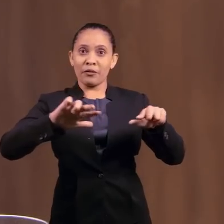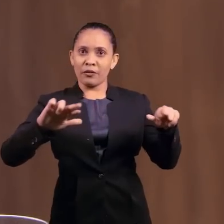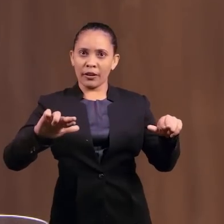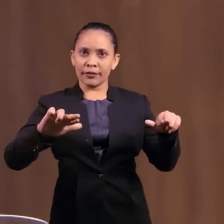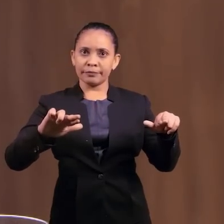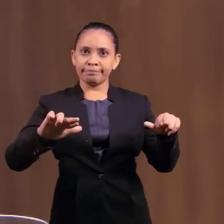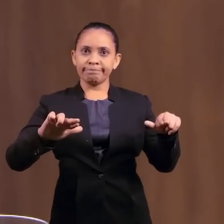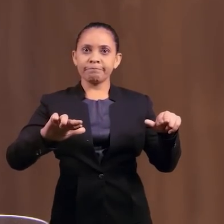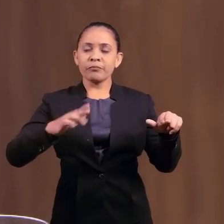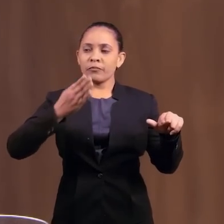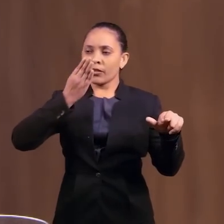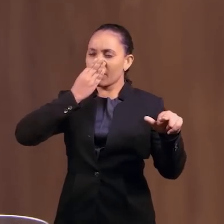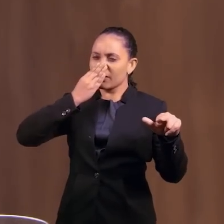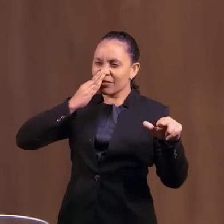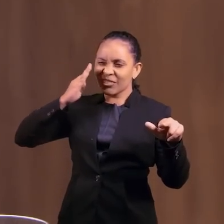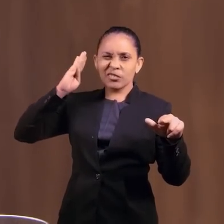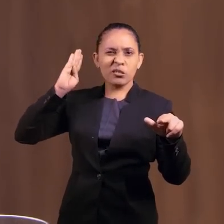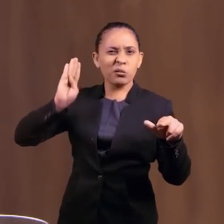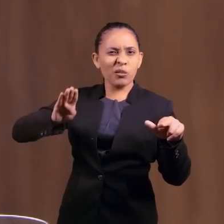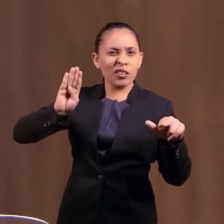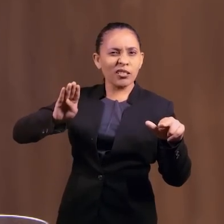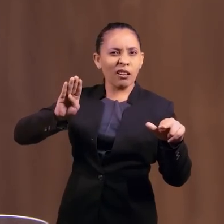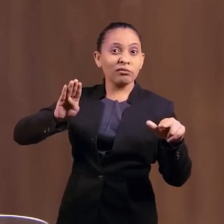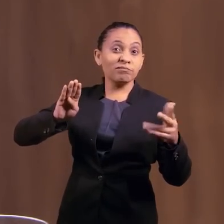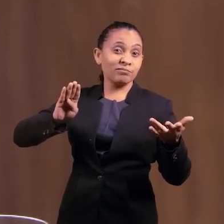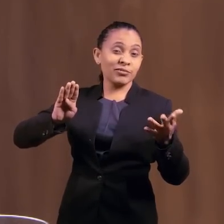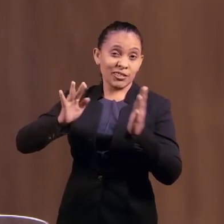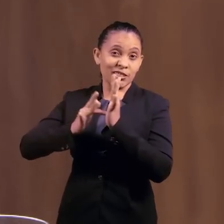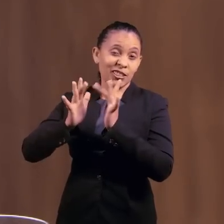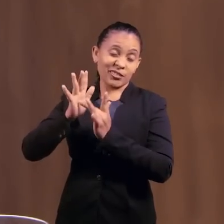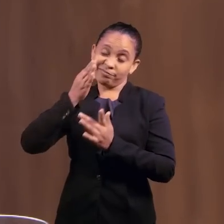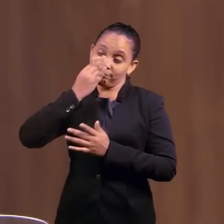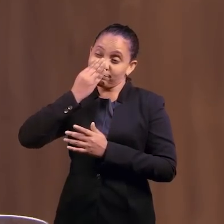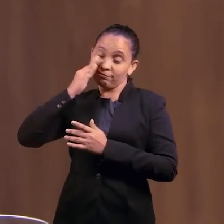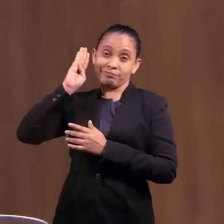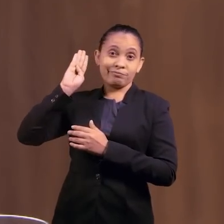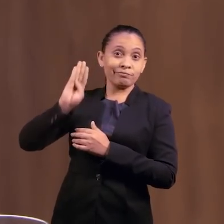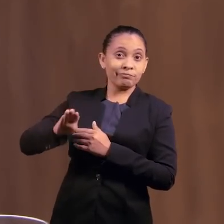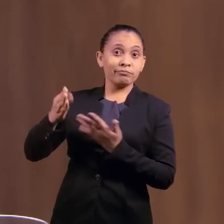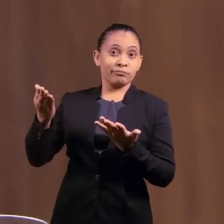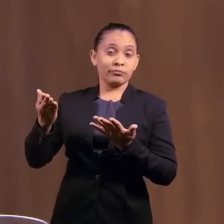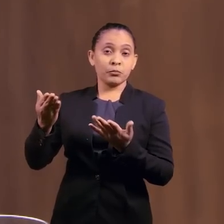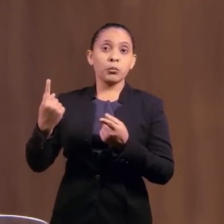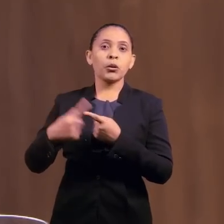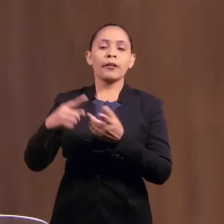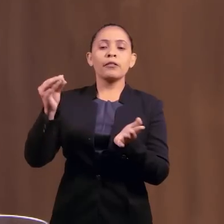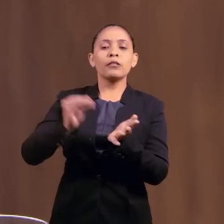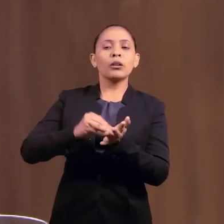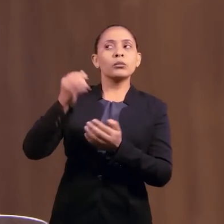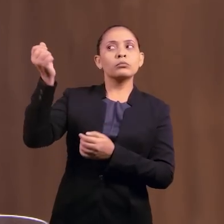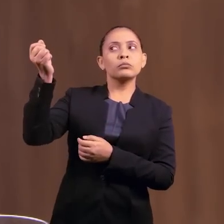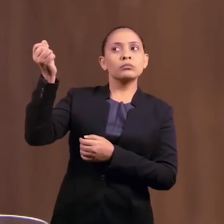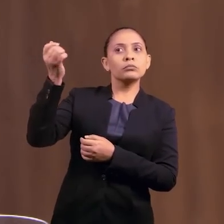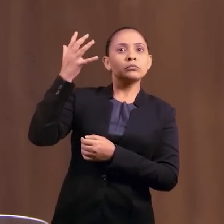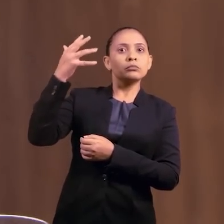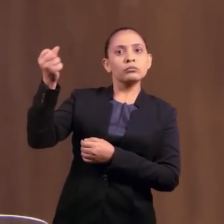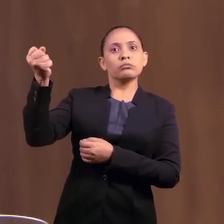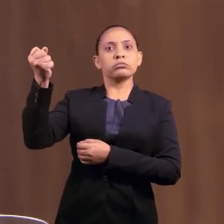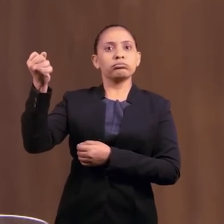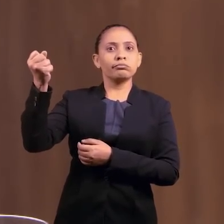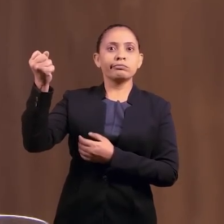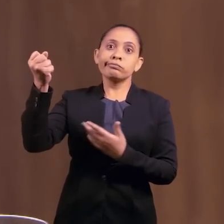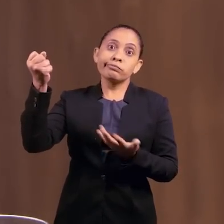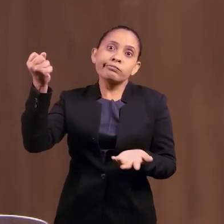rejeitaram o Filho. Porque a palavra, sem a revelação profética de Jesus, ela fica sem